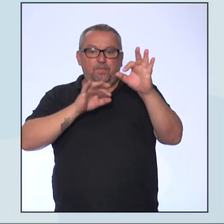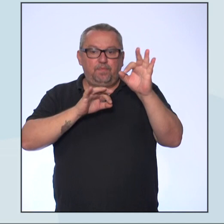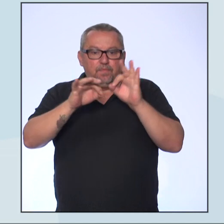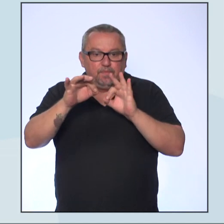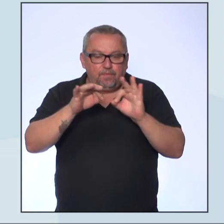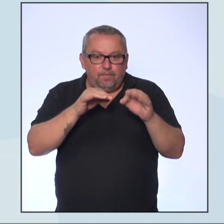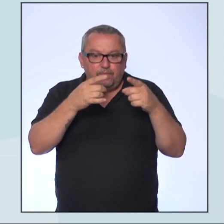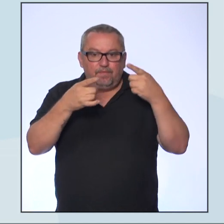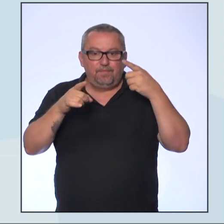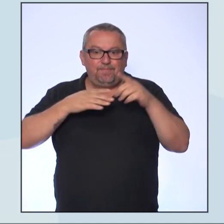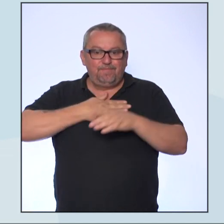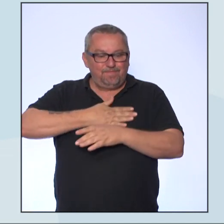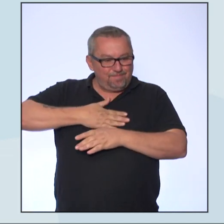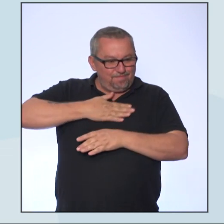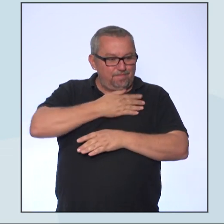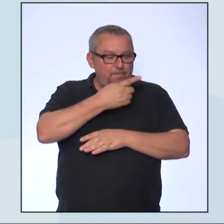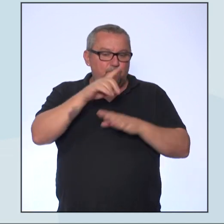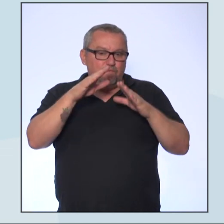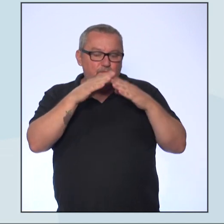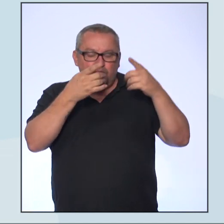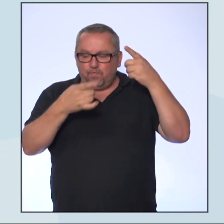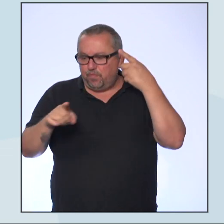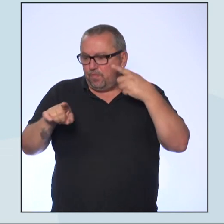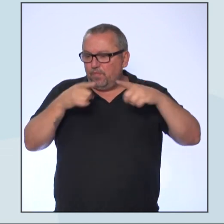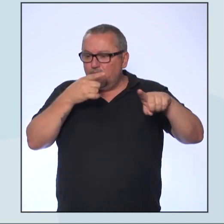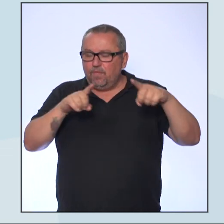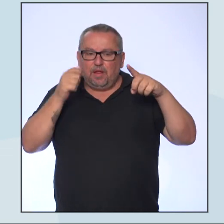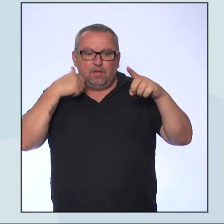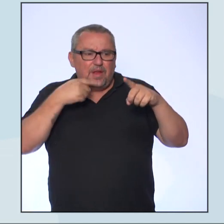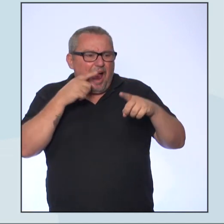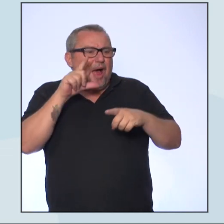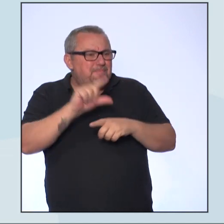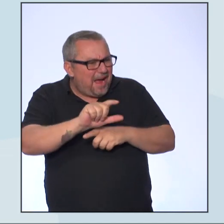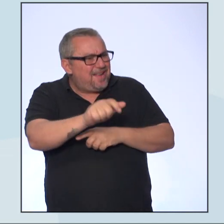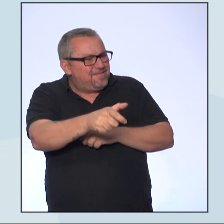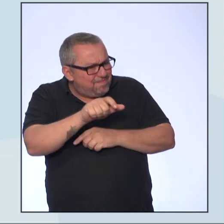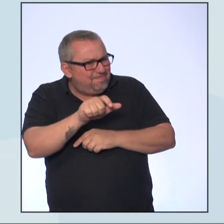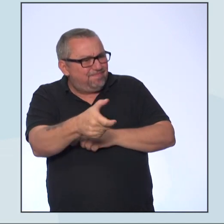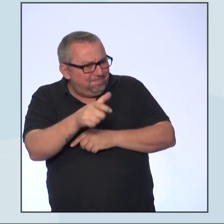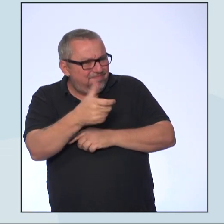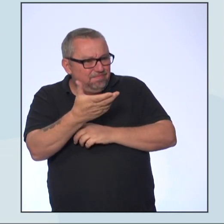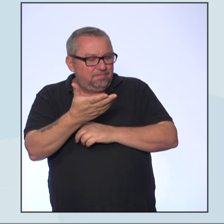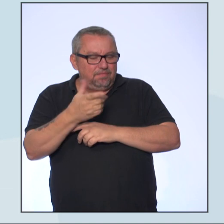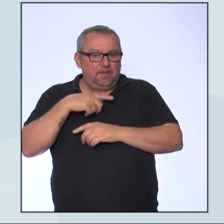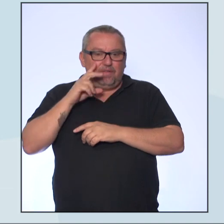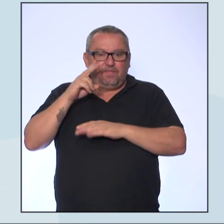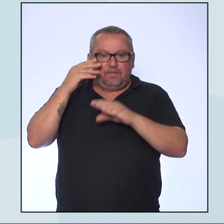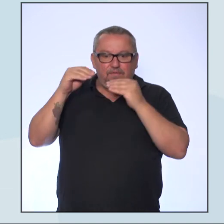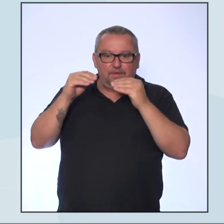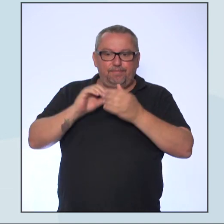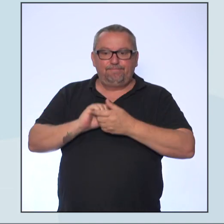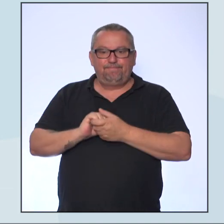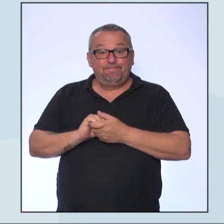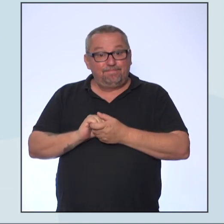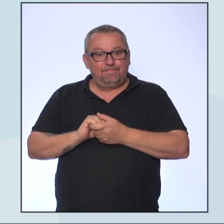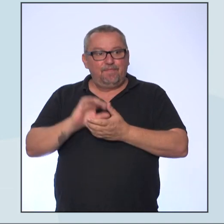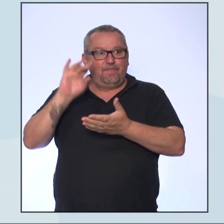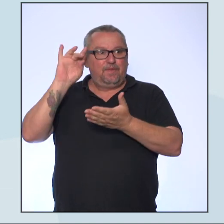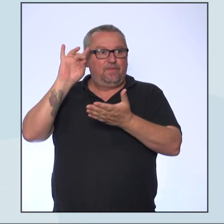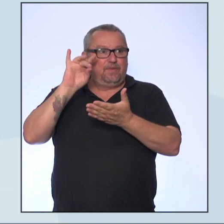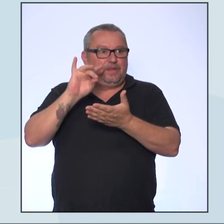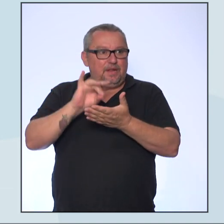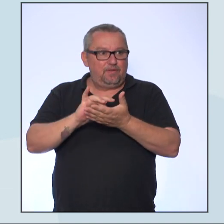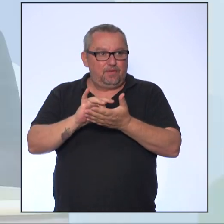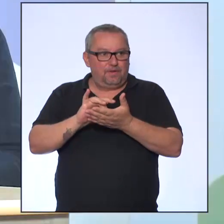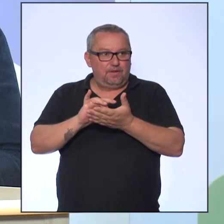aquela música que você adora em casa, né? Sua mãe chega, abaixa esse volume, menino. Eu quero ver minha novela, tá? Na verdade,